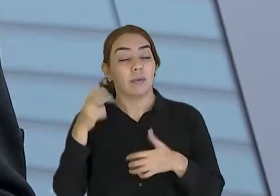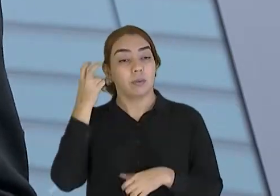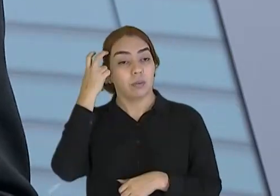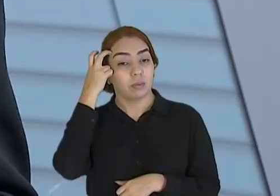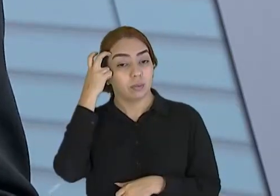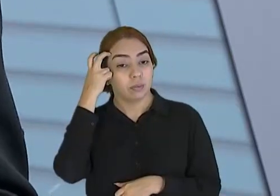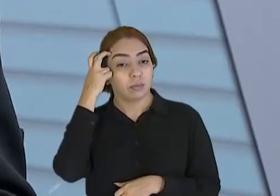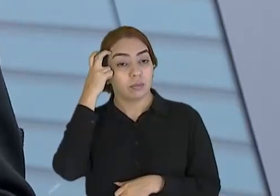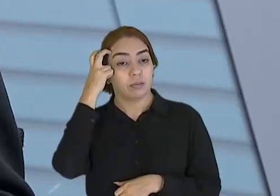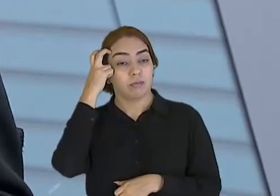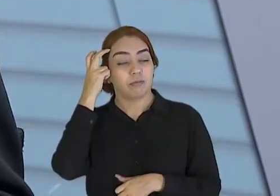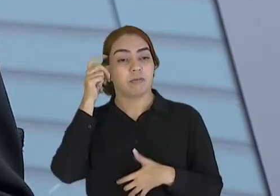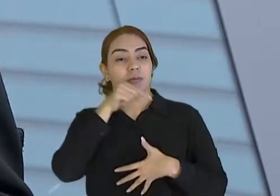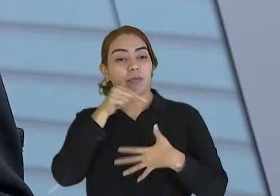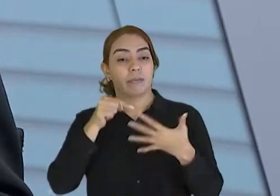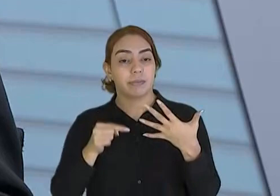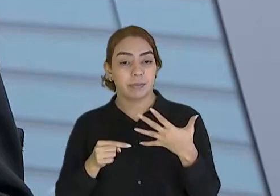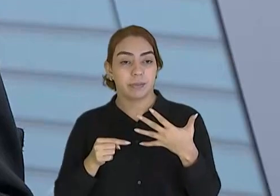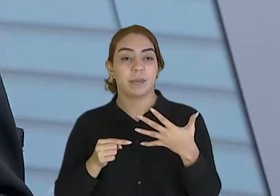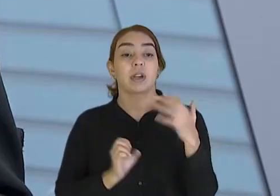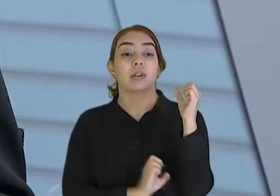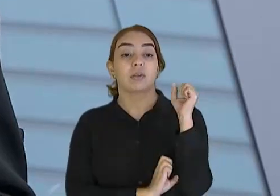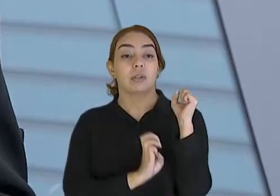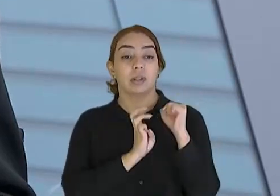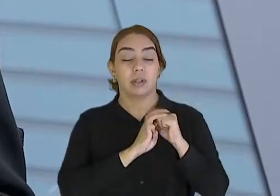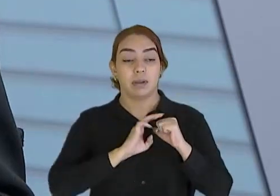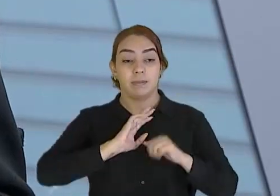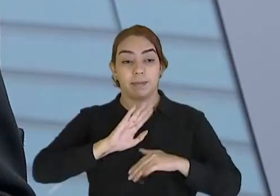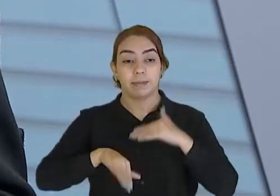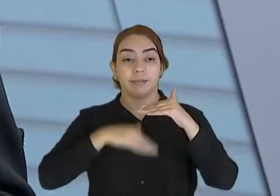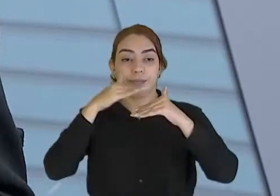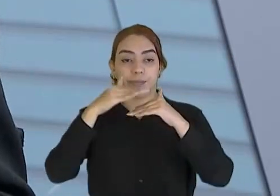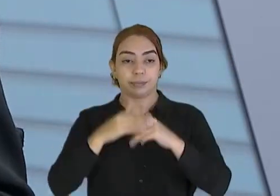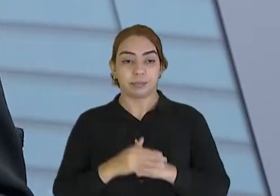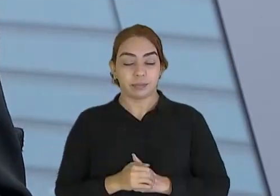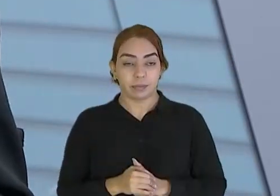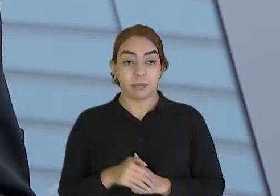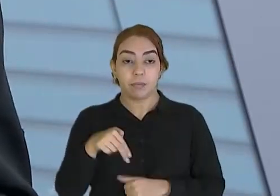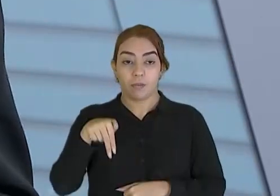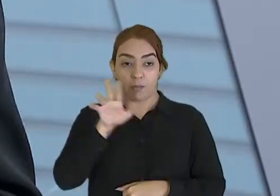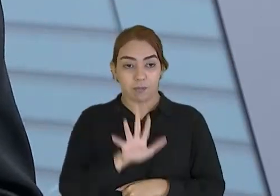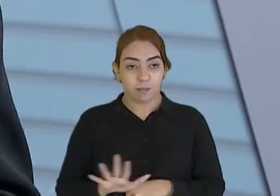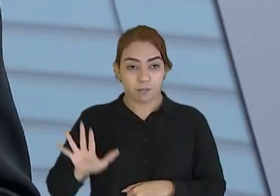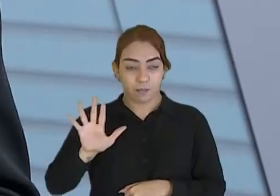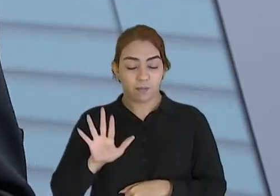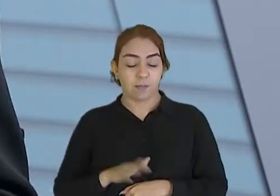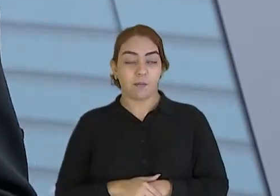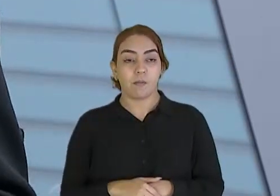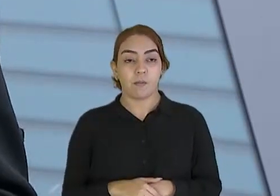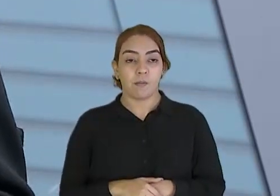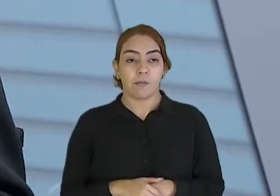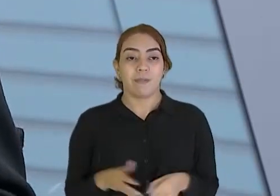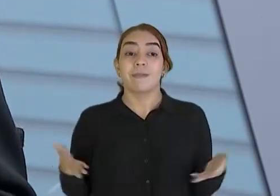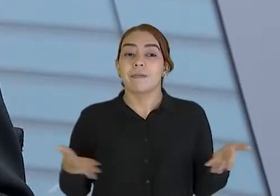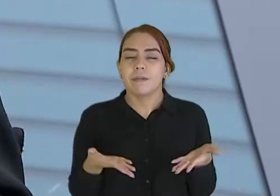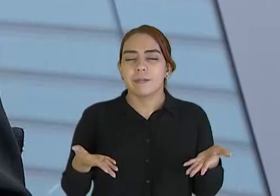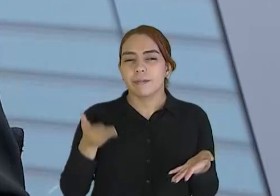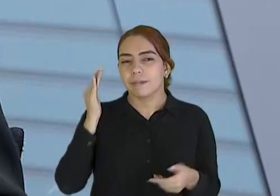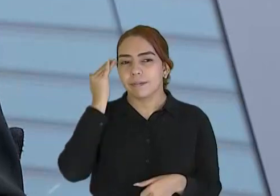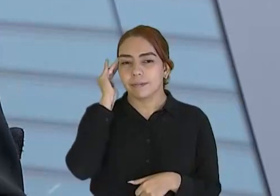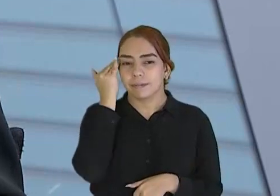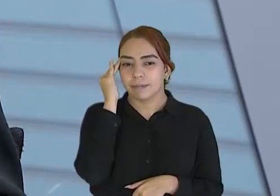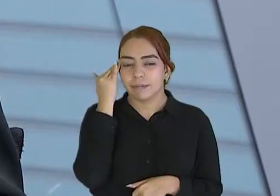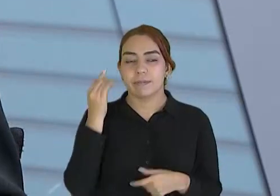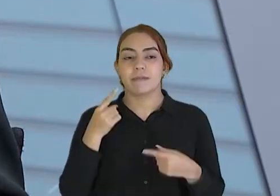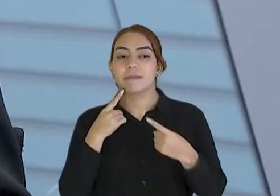cultural, enfim, desenvolvimento sustentável da Caatinga é o tema do evento. Para nos ajudar aqui a compreender